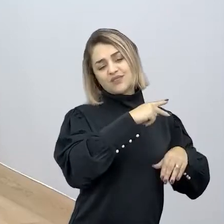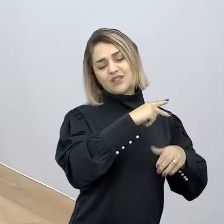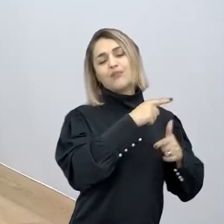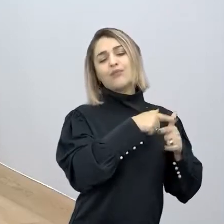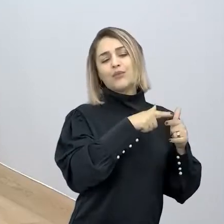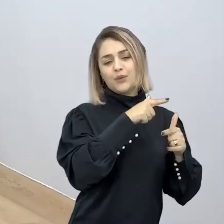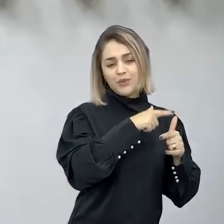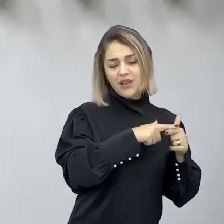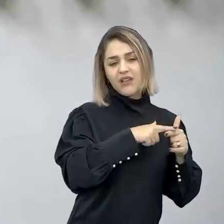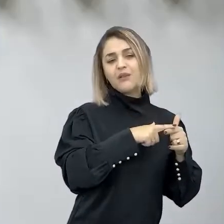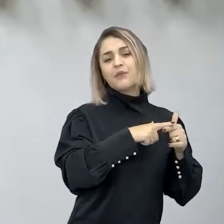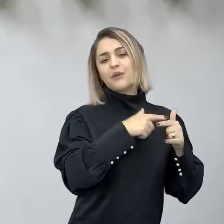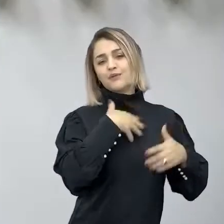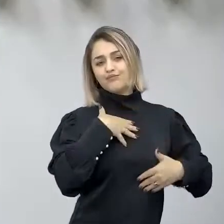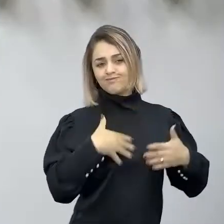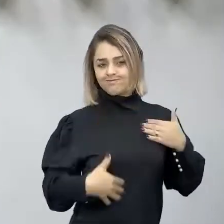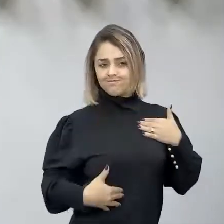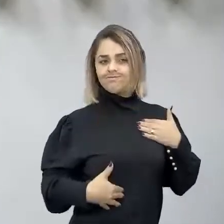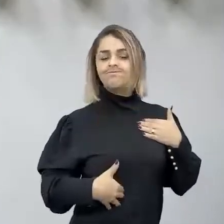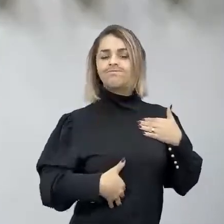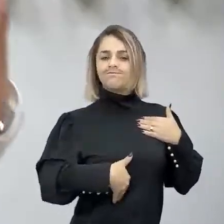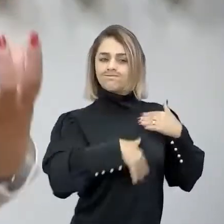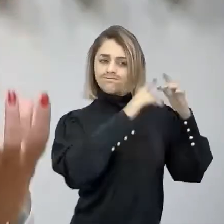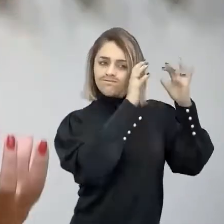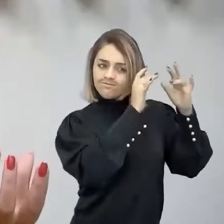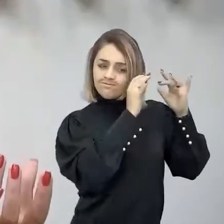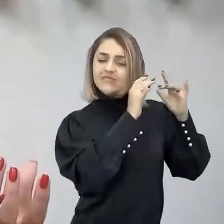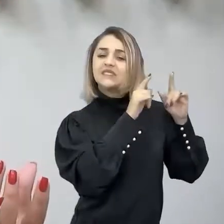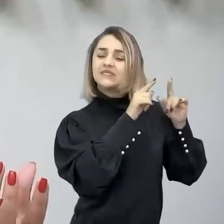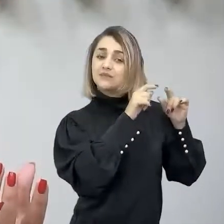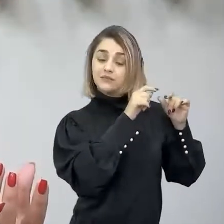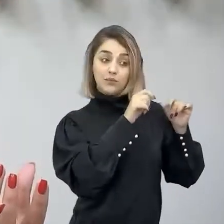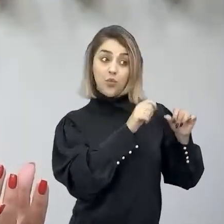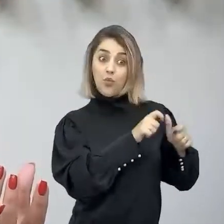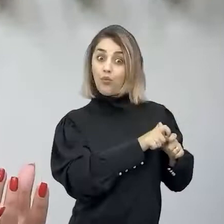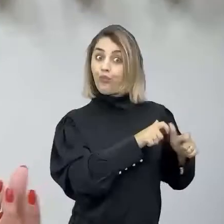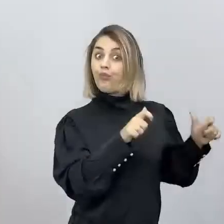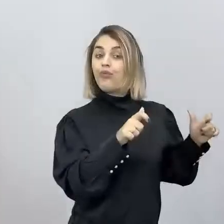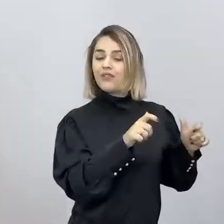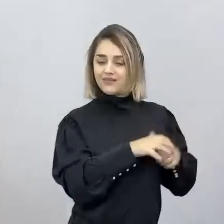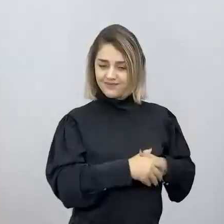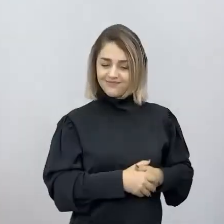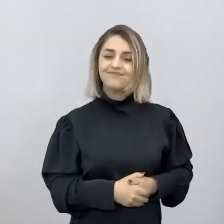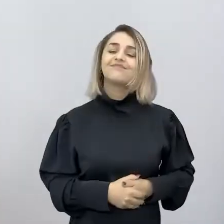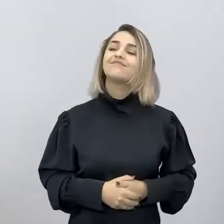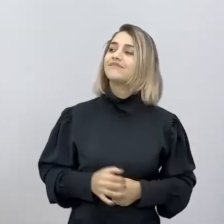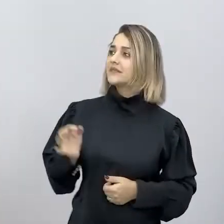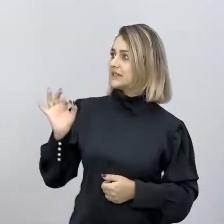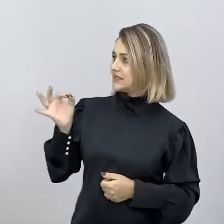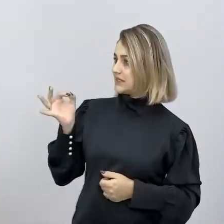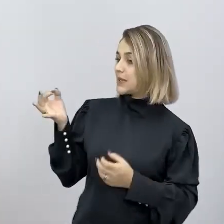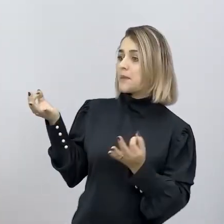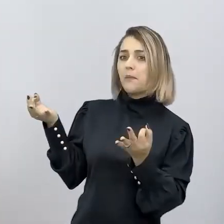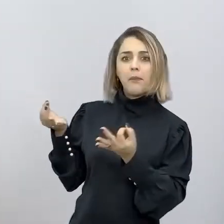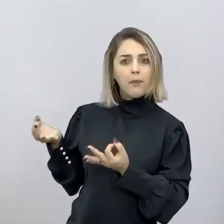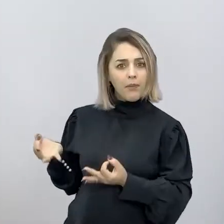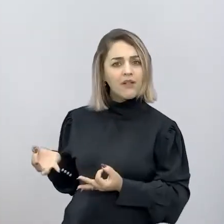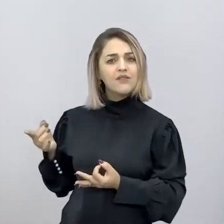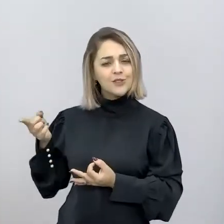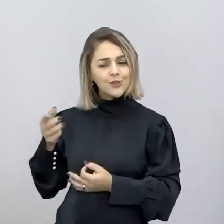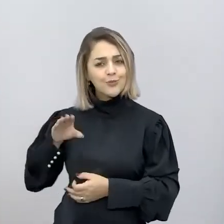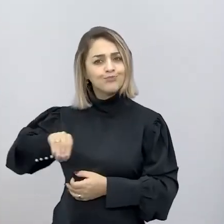para você fisiológico enorme. Então não é um manifesto com propriedade. Perfeito. E isso, olha, perfeito o que você falou, porque às vezes a gente